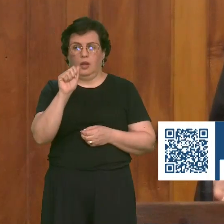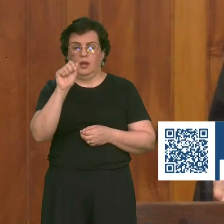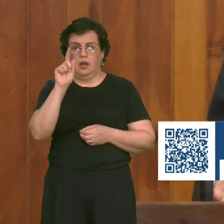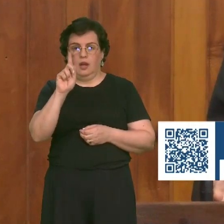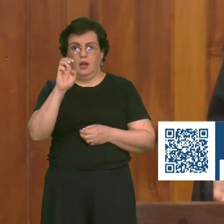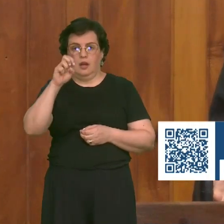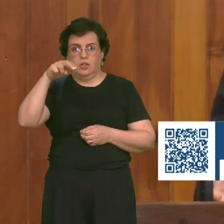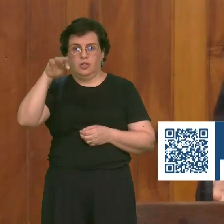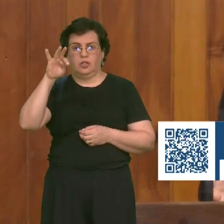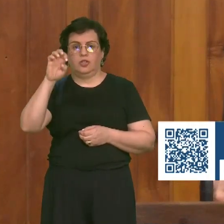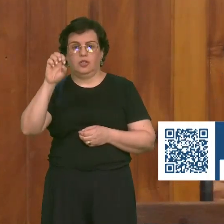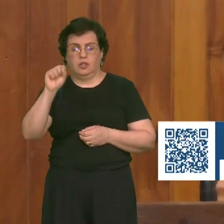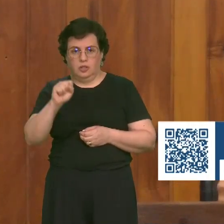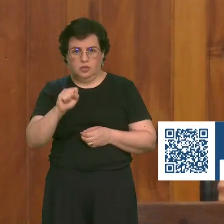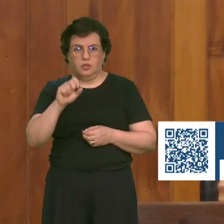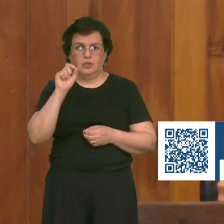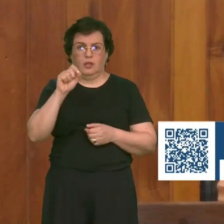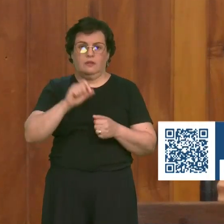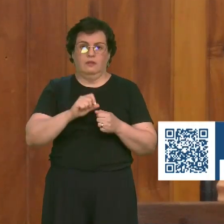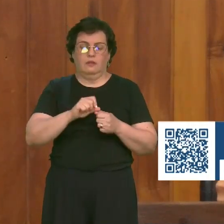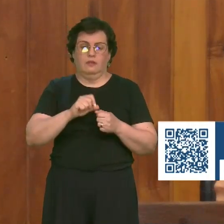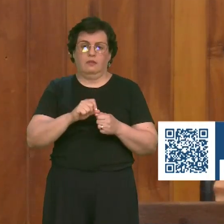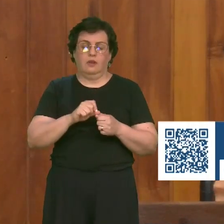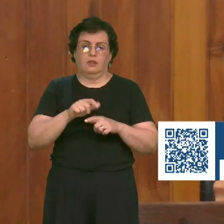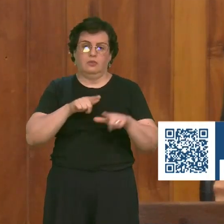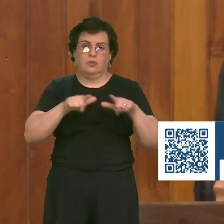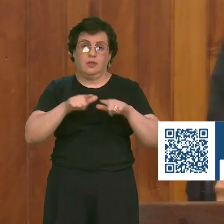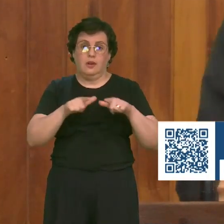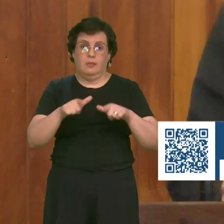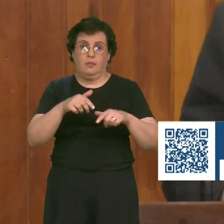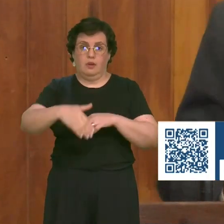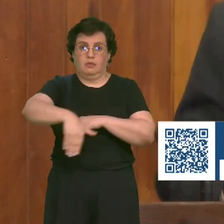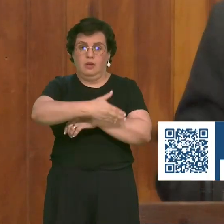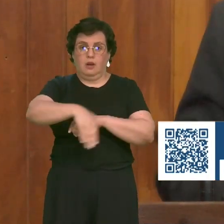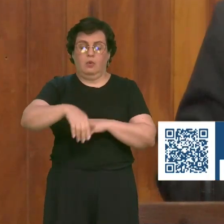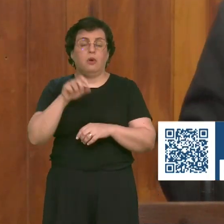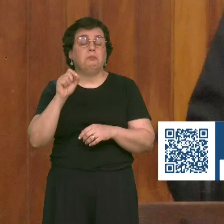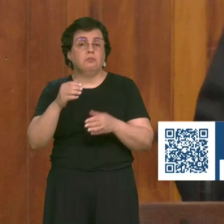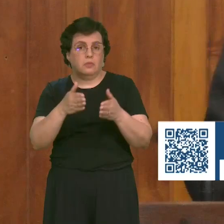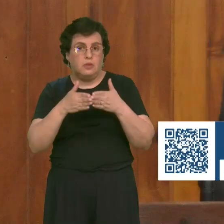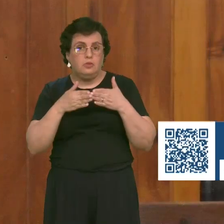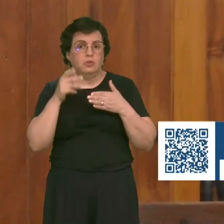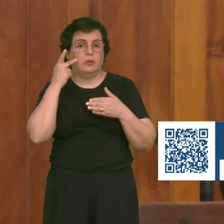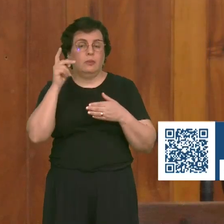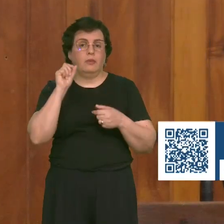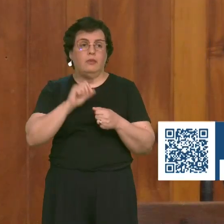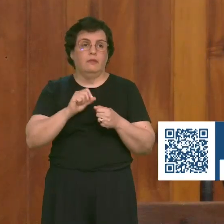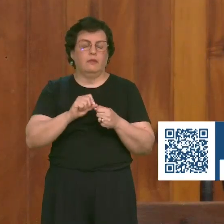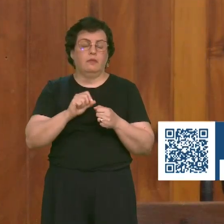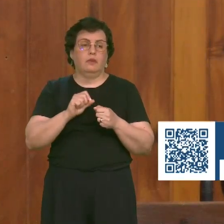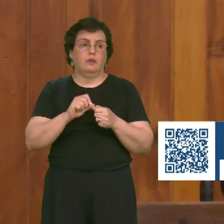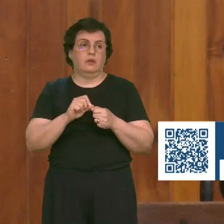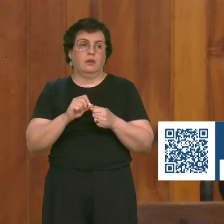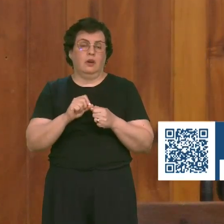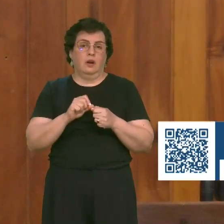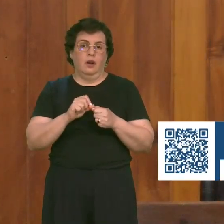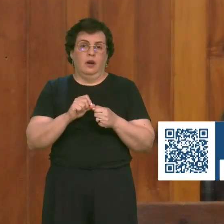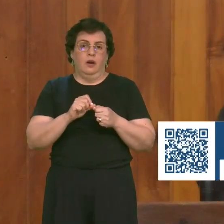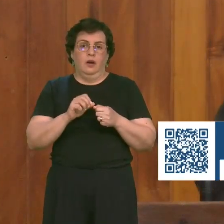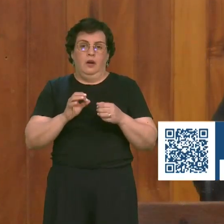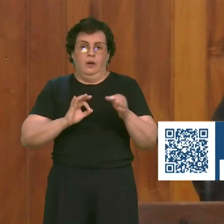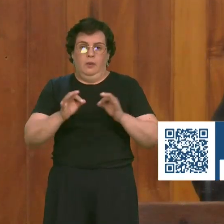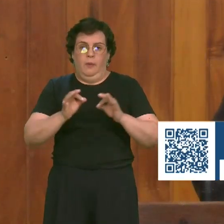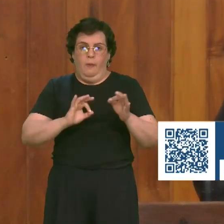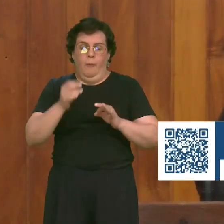realizam trabalho na rua é qual que é a solicitação para que seja feito é uma